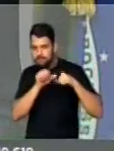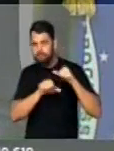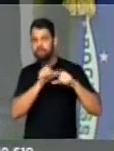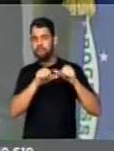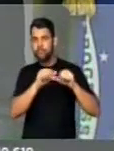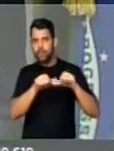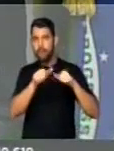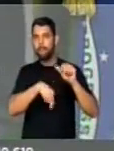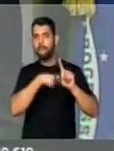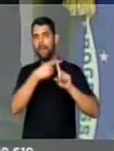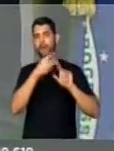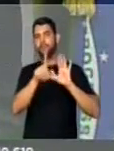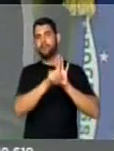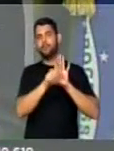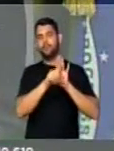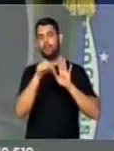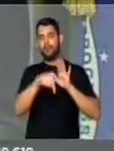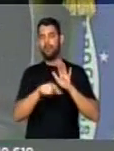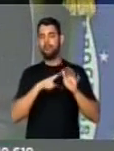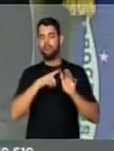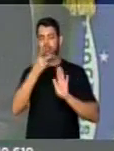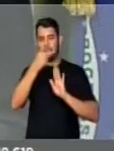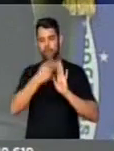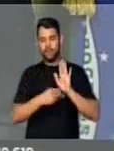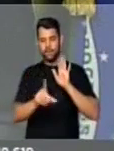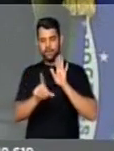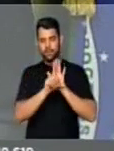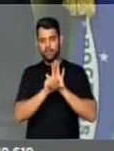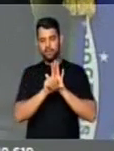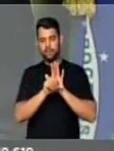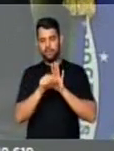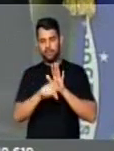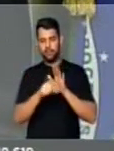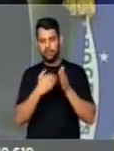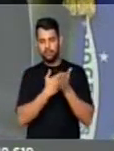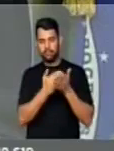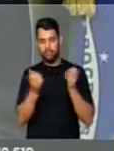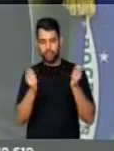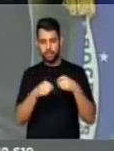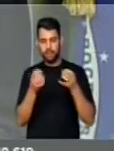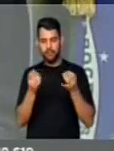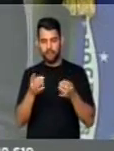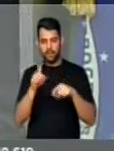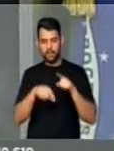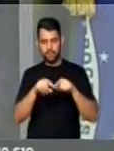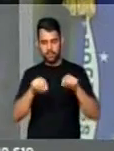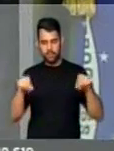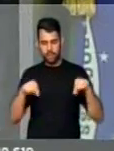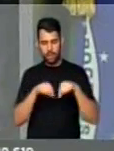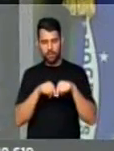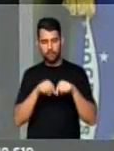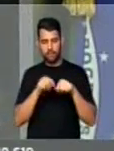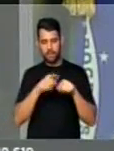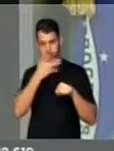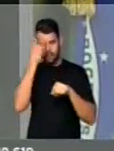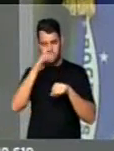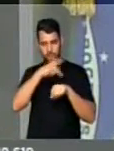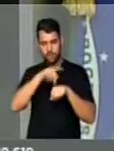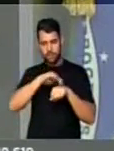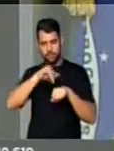mais. Aqui tem o projeto de lei que possibilita a venda de terra para